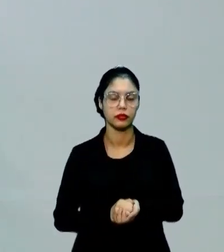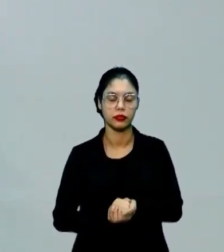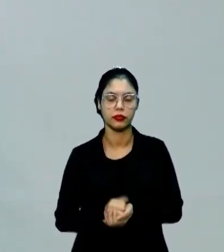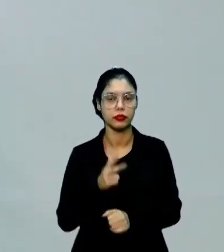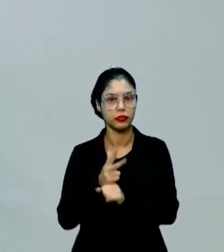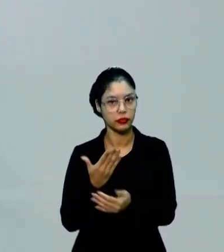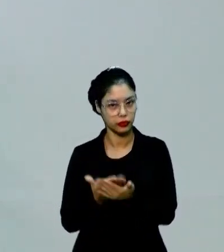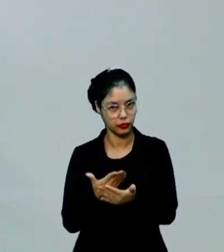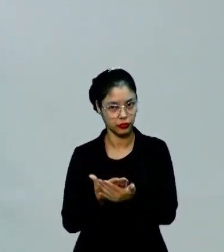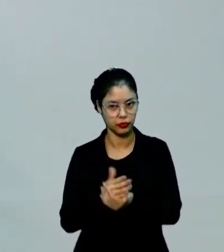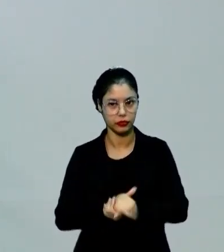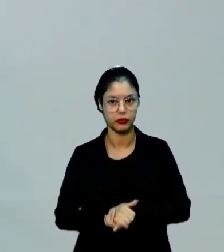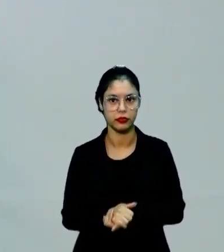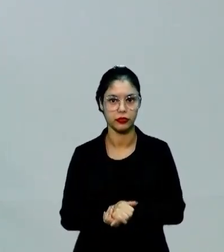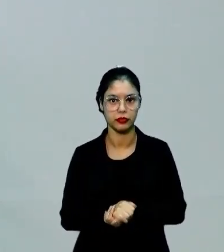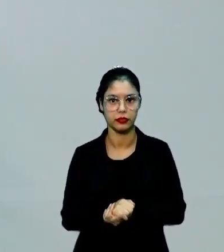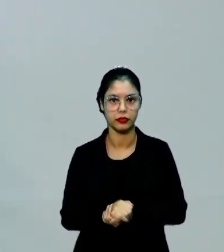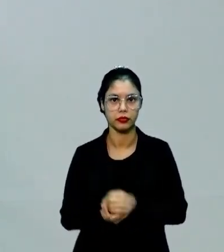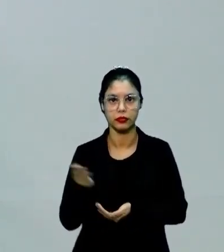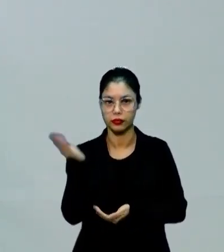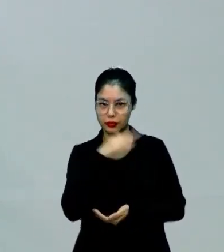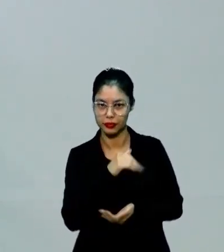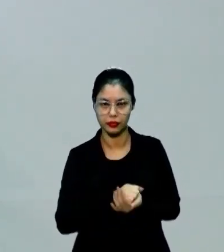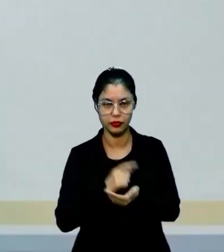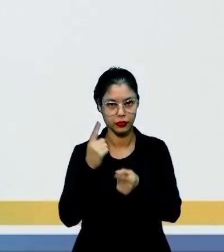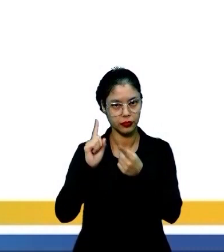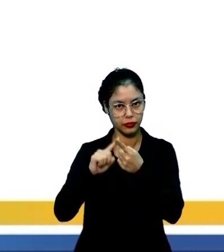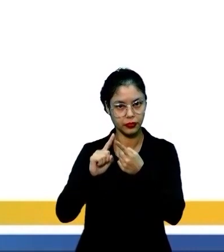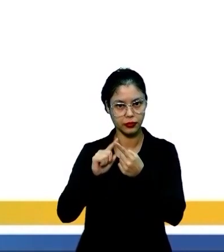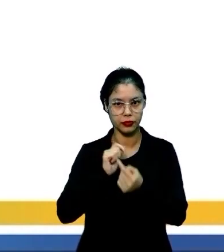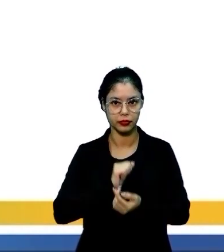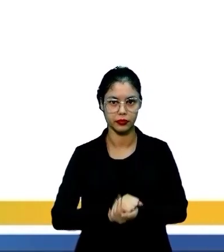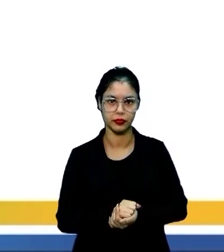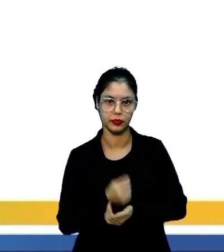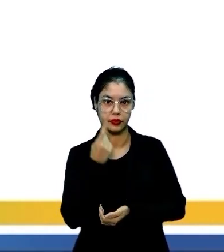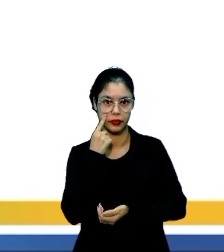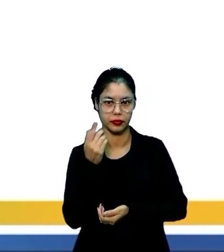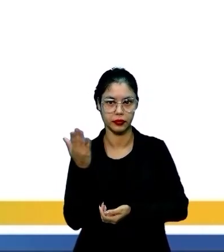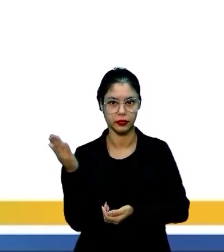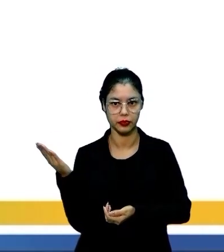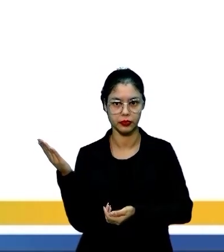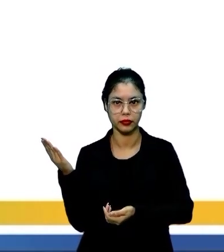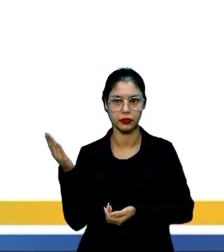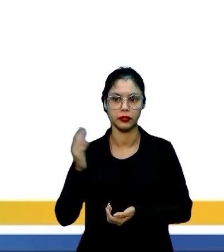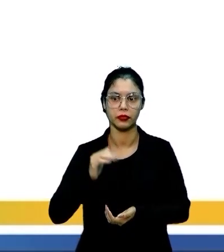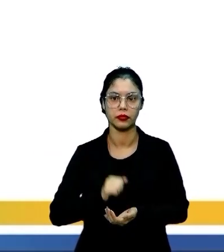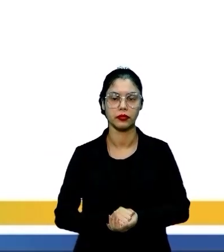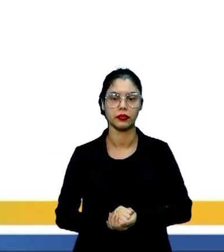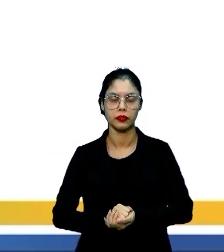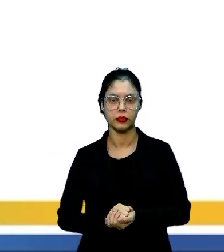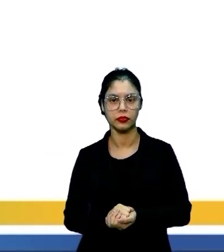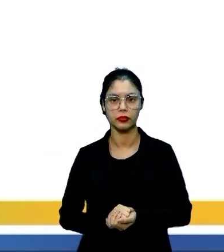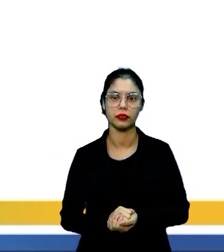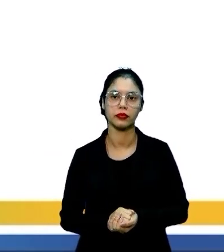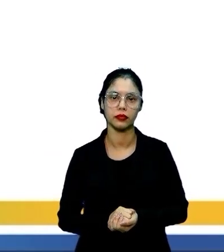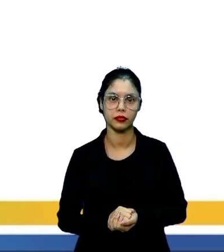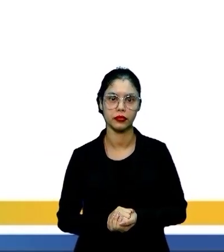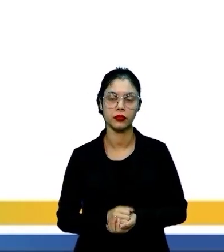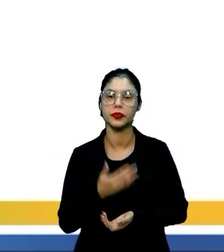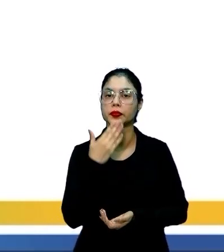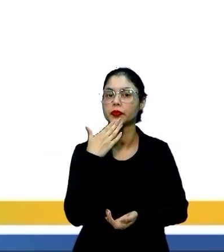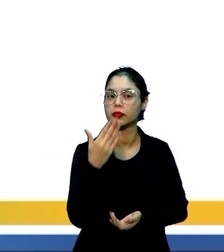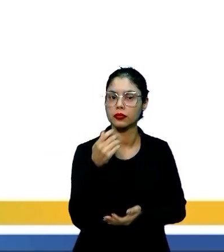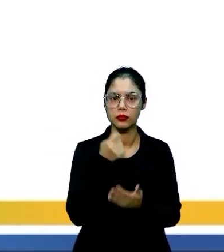nossa videoaula. Vamos para a primeira questão. Observem em tela e agora eu